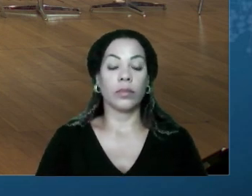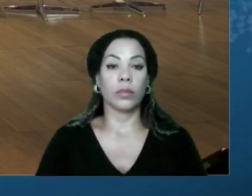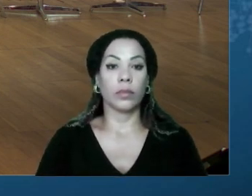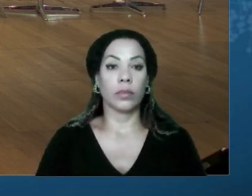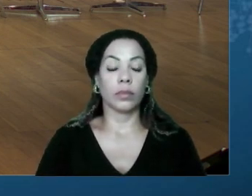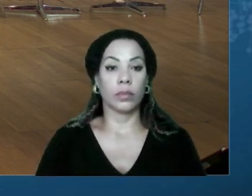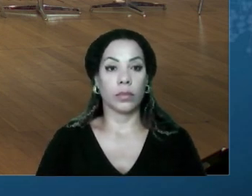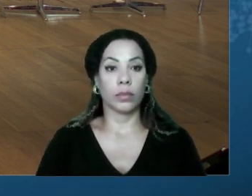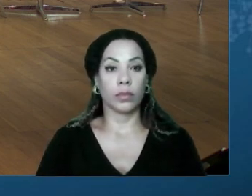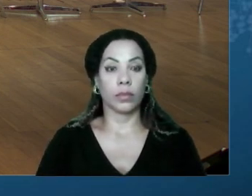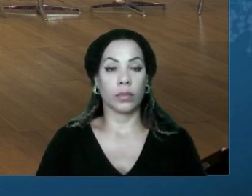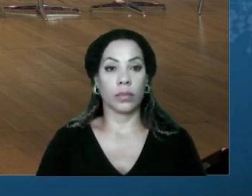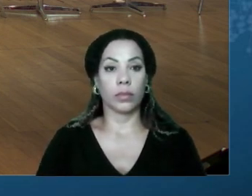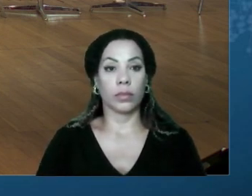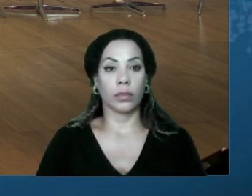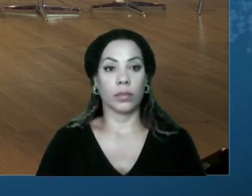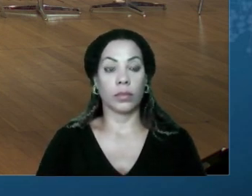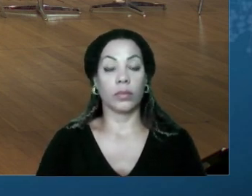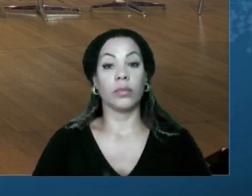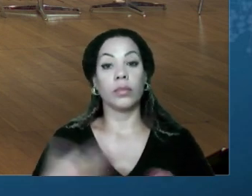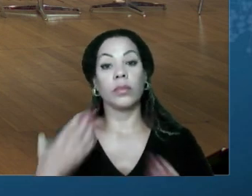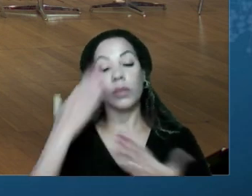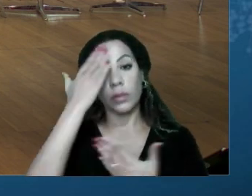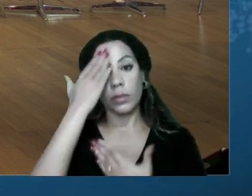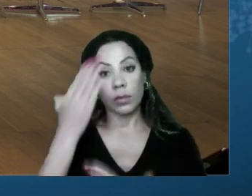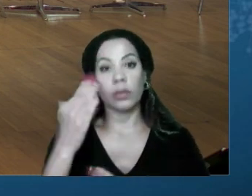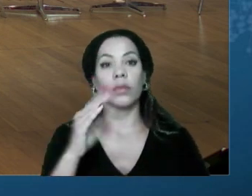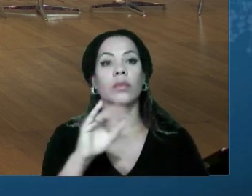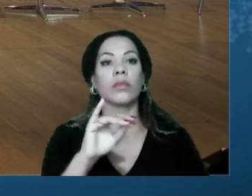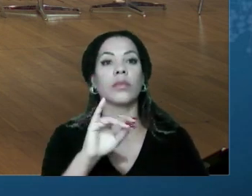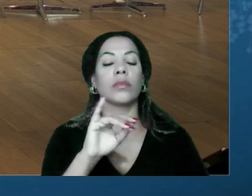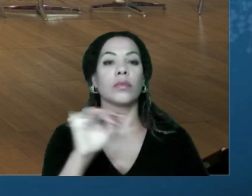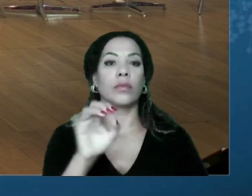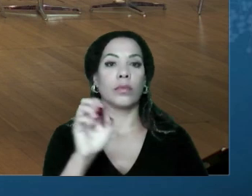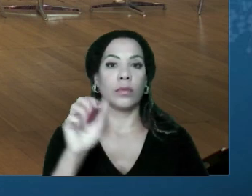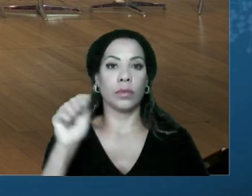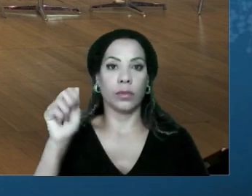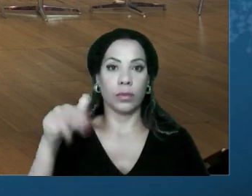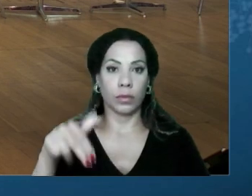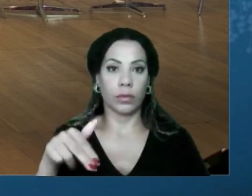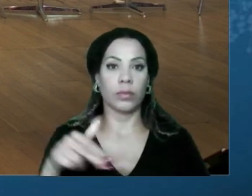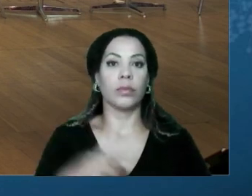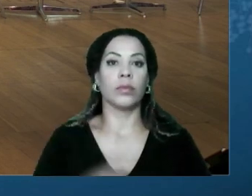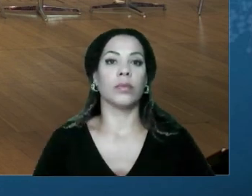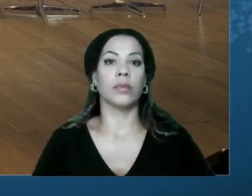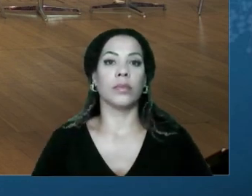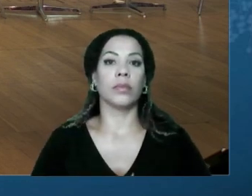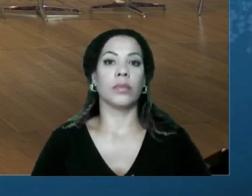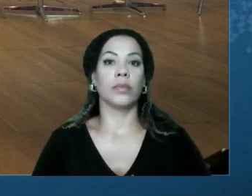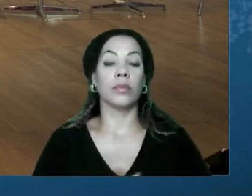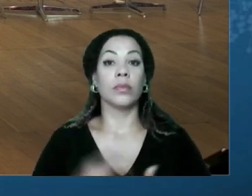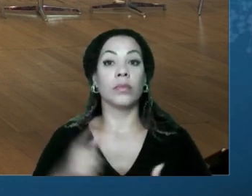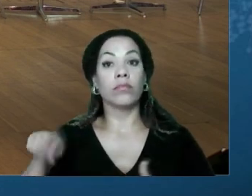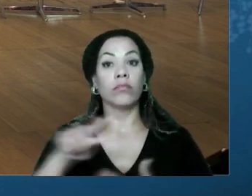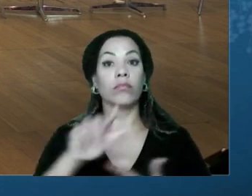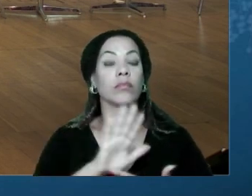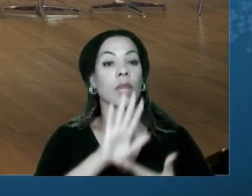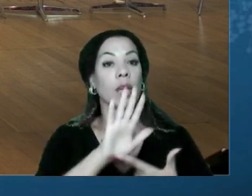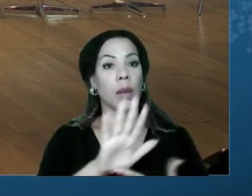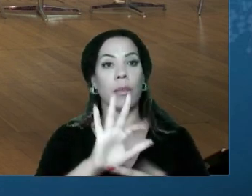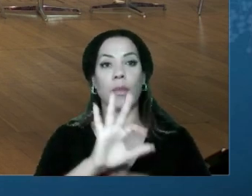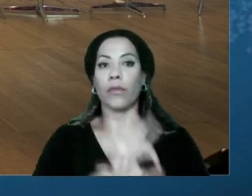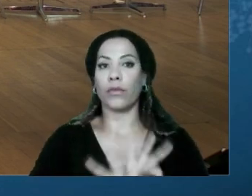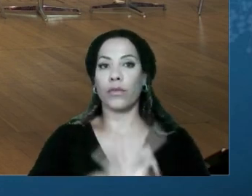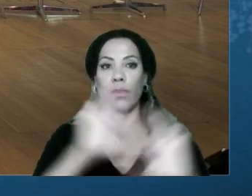Now, thank you, Jim. Ok, muito obrigada, James, pela apresentação